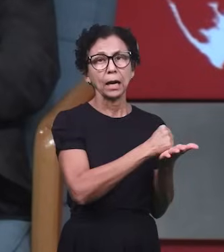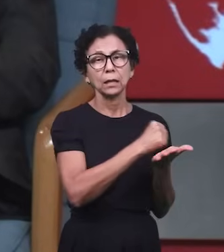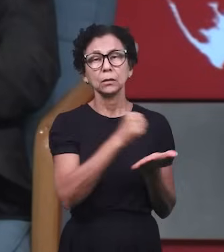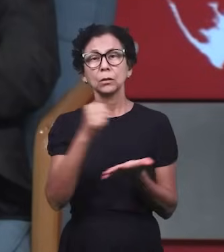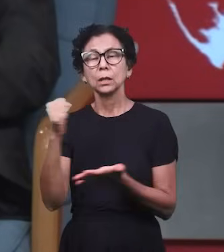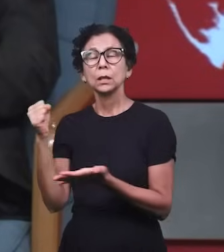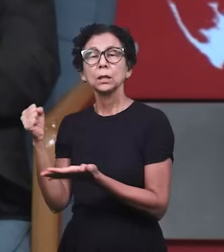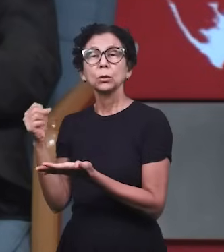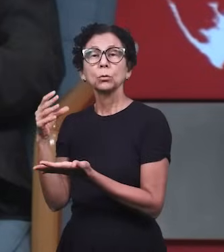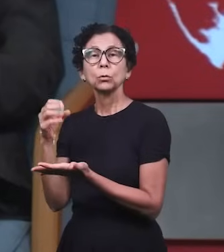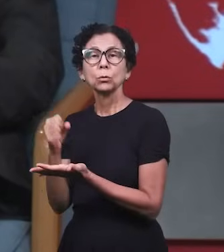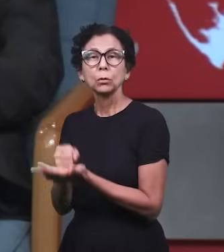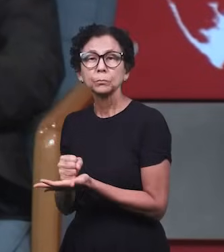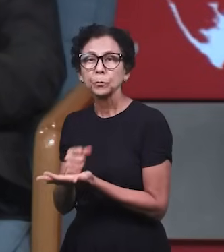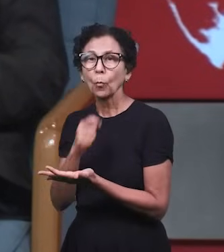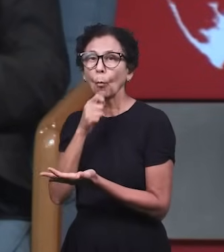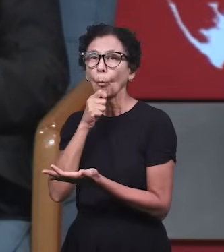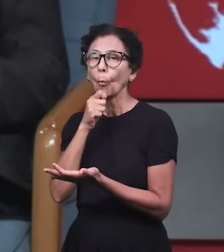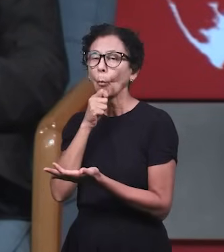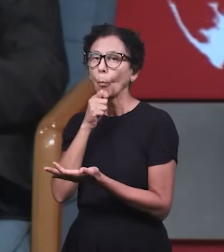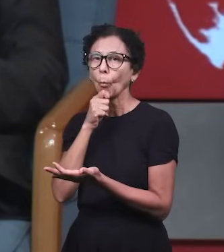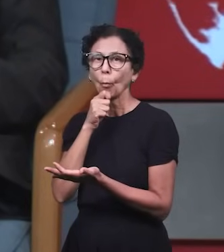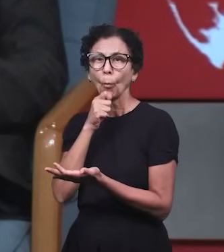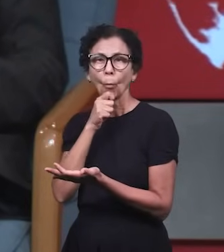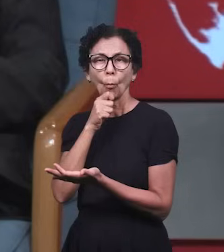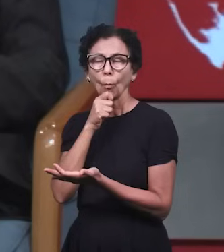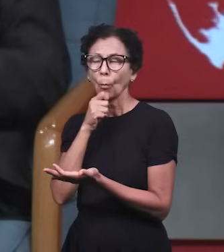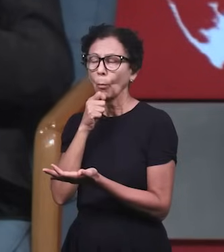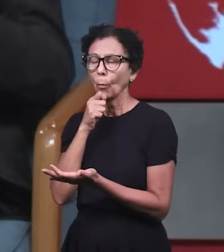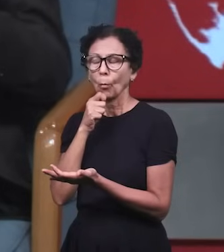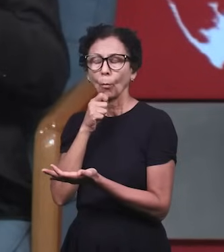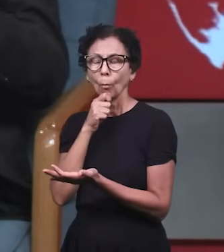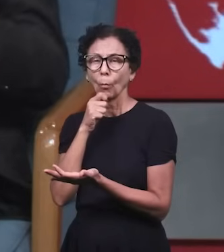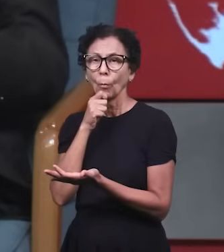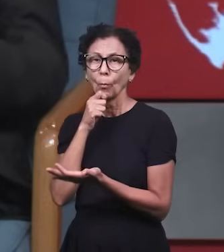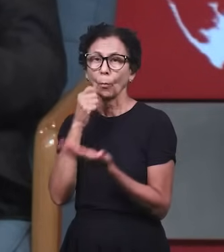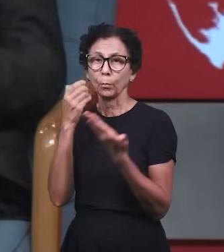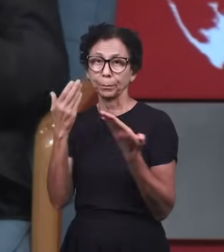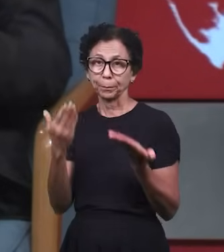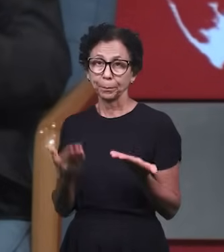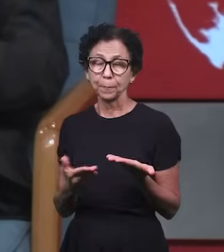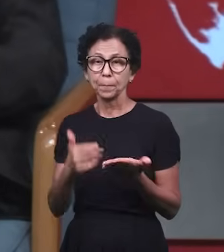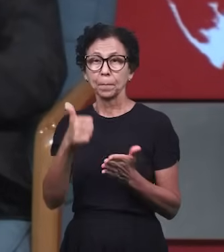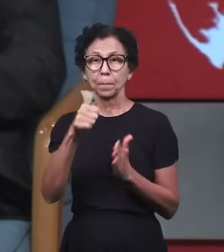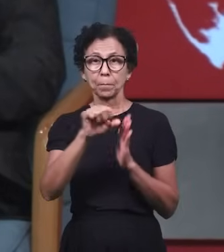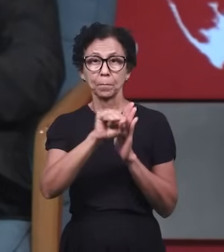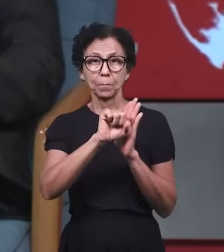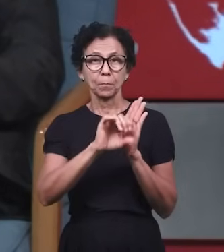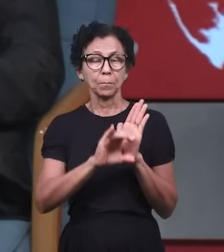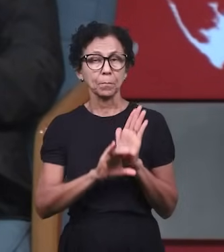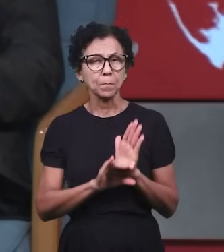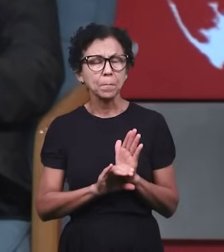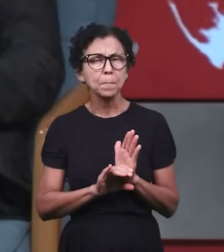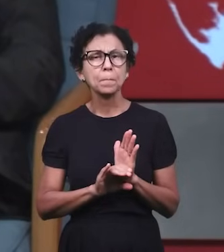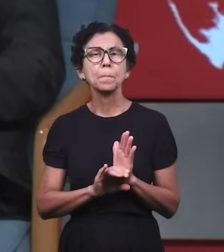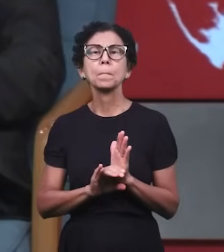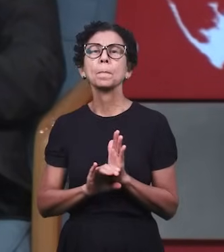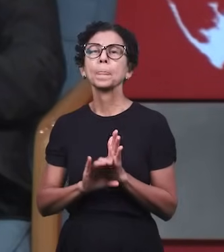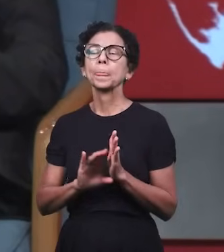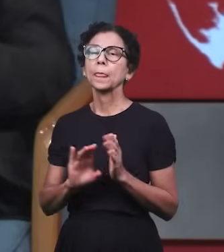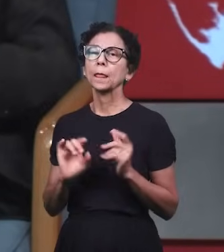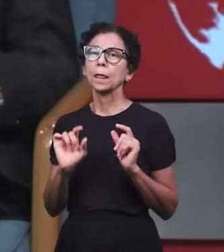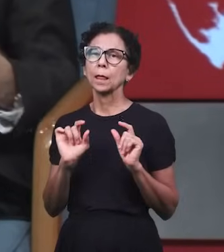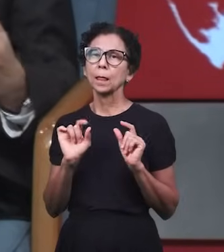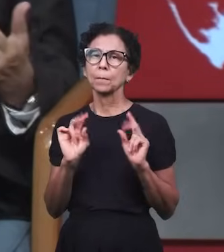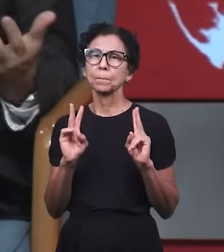hoje, essa parte ainda não existia. Então, todo aquele acontecimento do primeiro século,